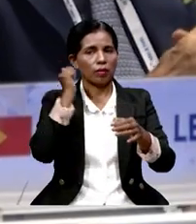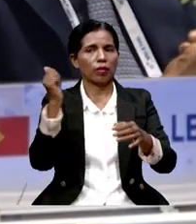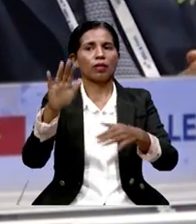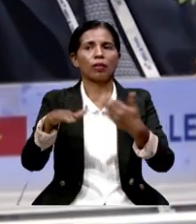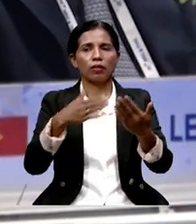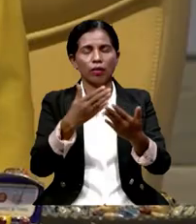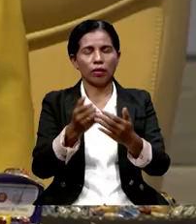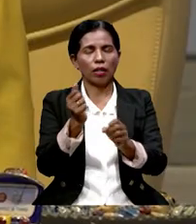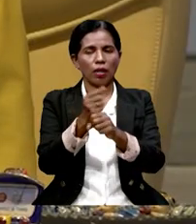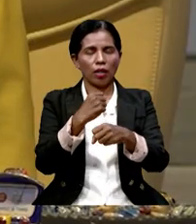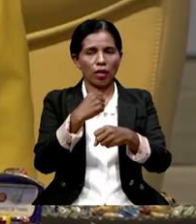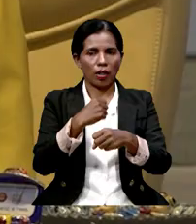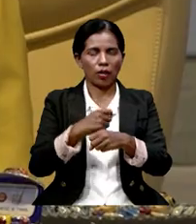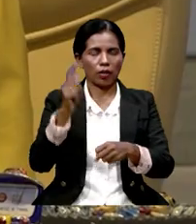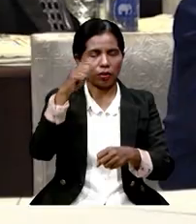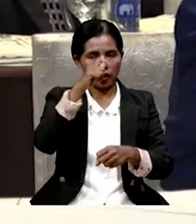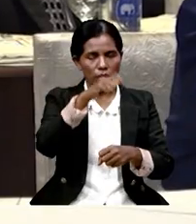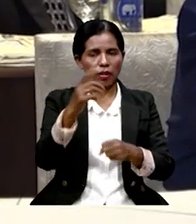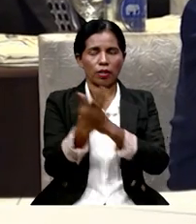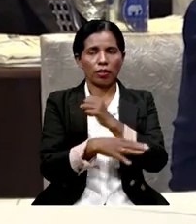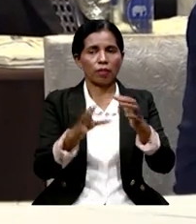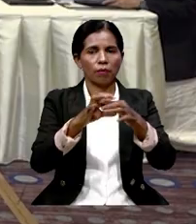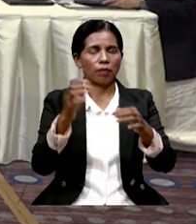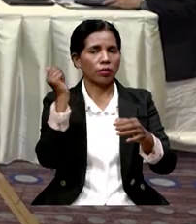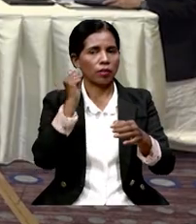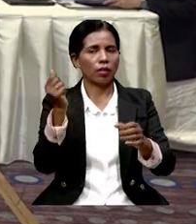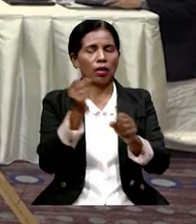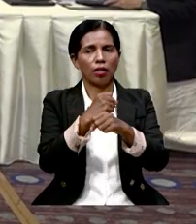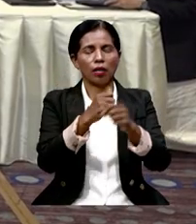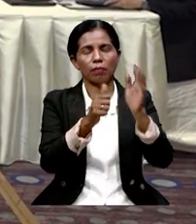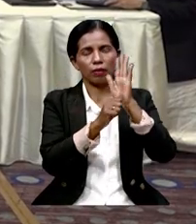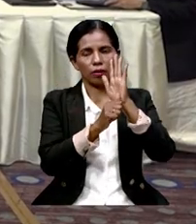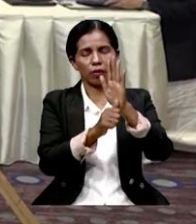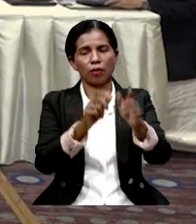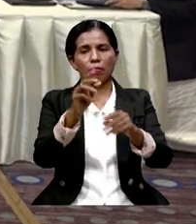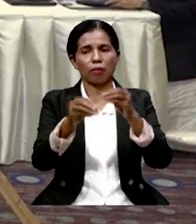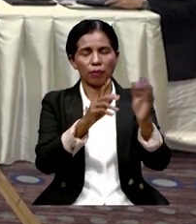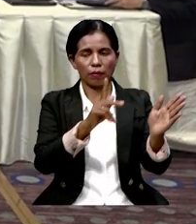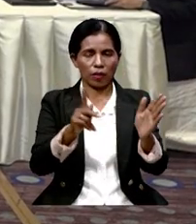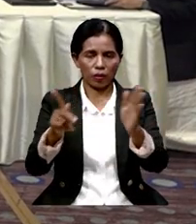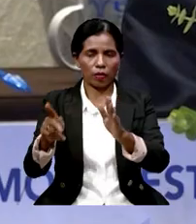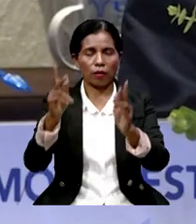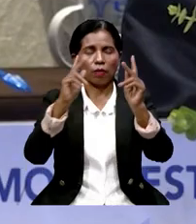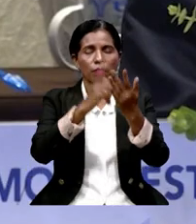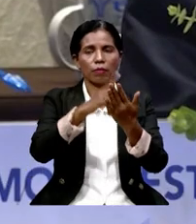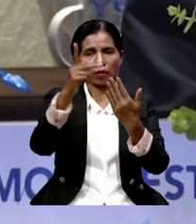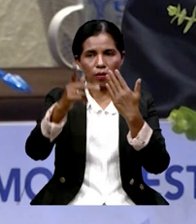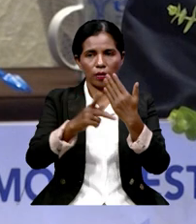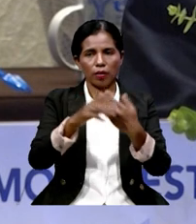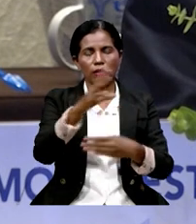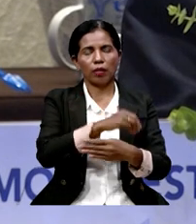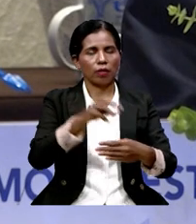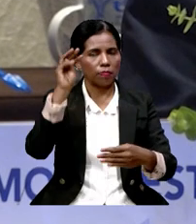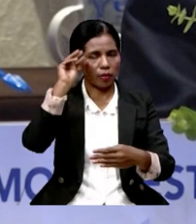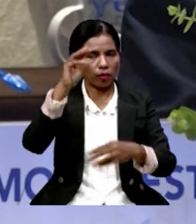a Bangkok, Tailândia, Nação Membro ASEAN Sira, Halau Apresentação, Konaba Plano no Programa Hotema, Comissão Subregional ba Jestão